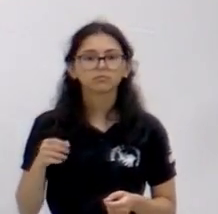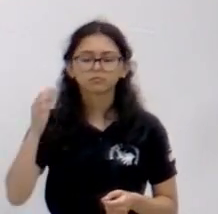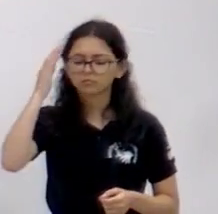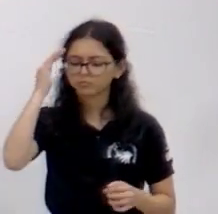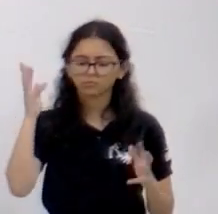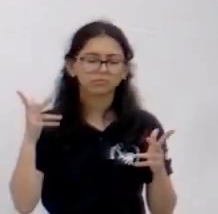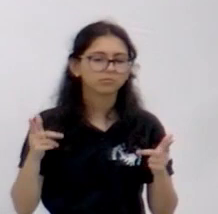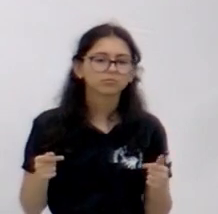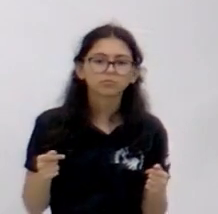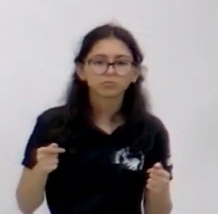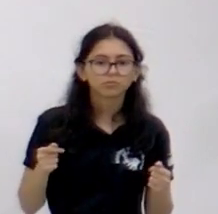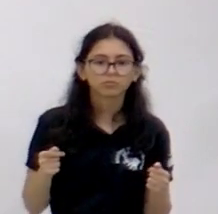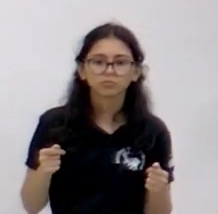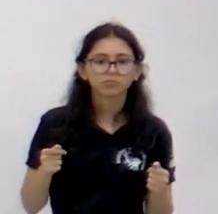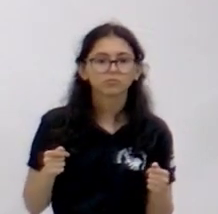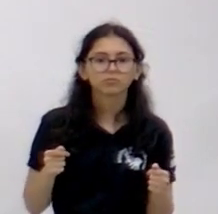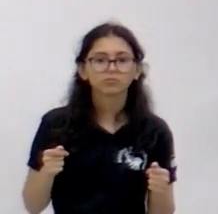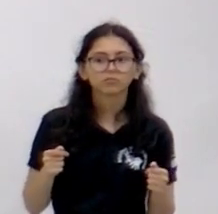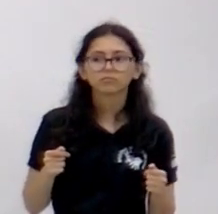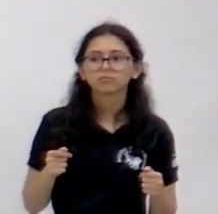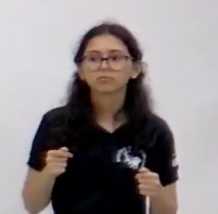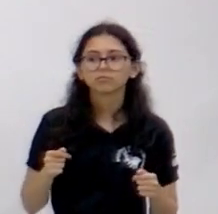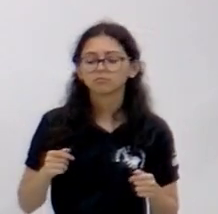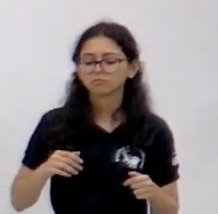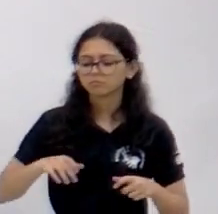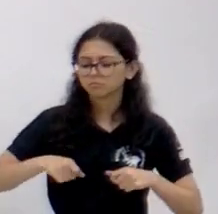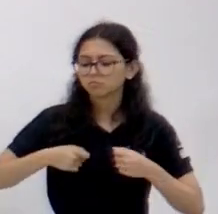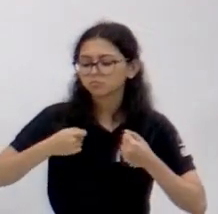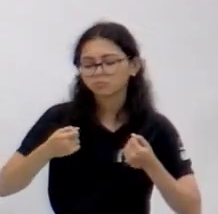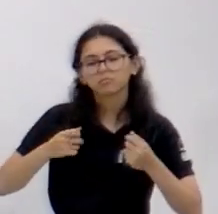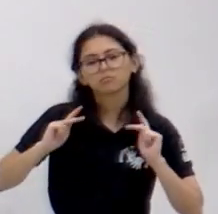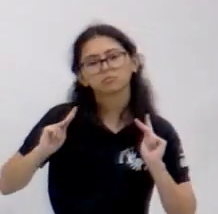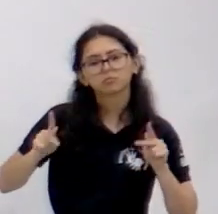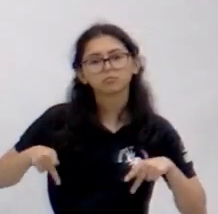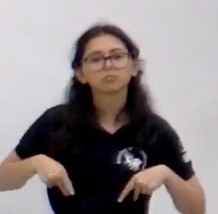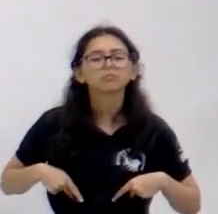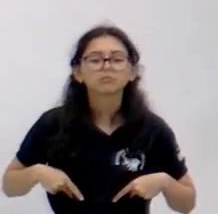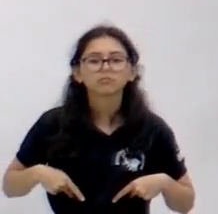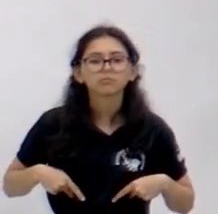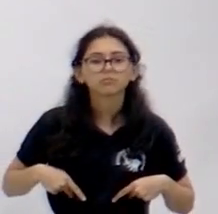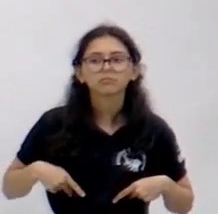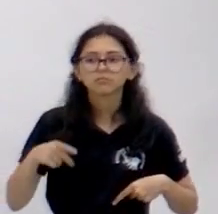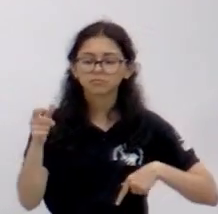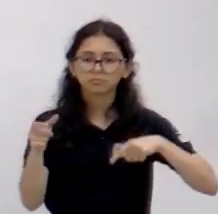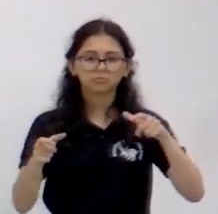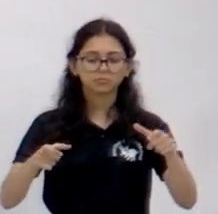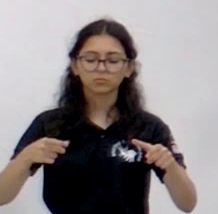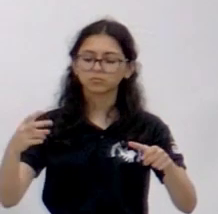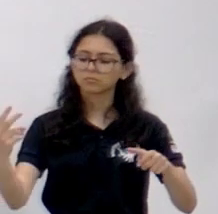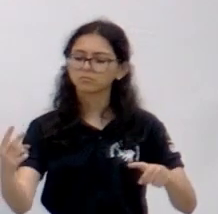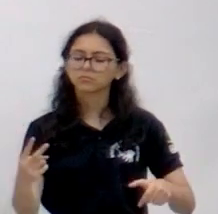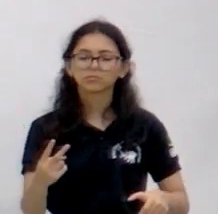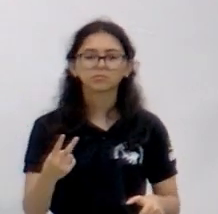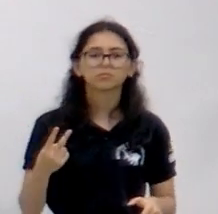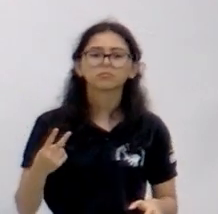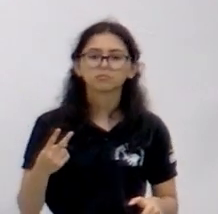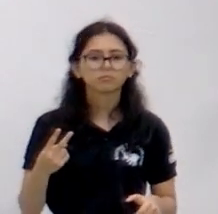experiente, que alguém revestido de poder humano, que impressiona muitas vezes quando começa a